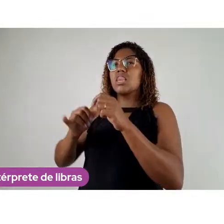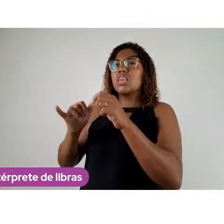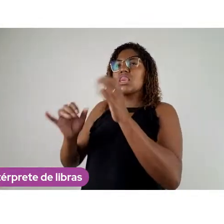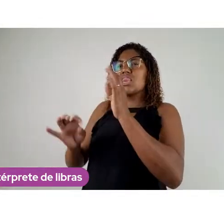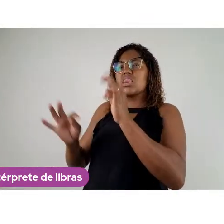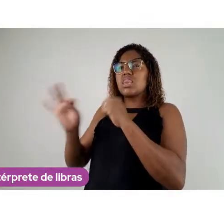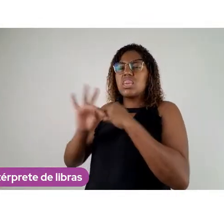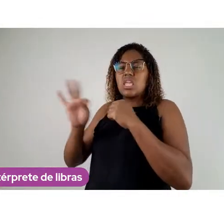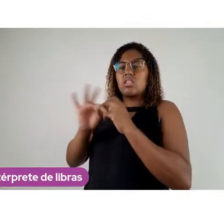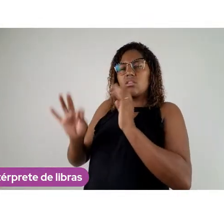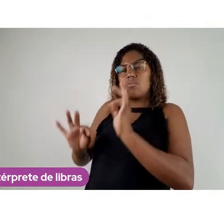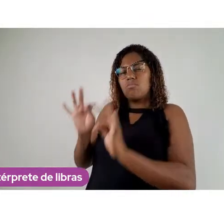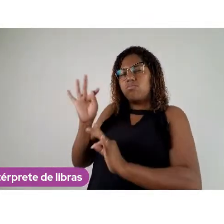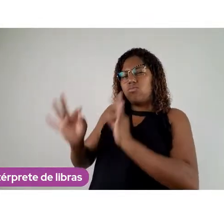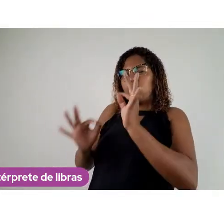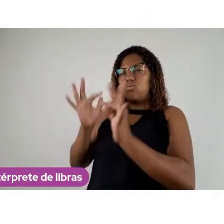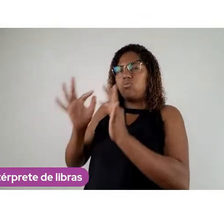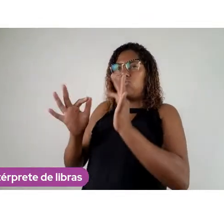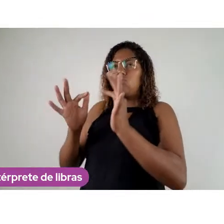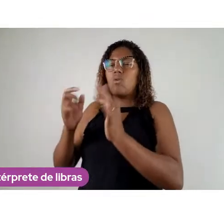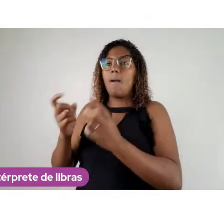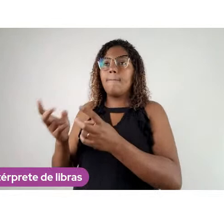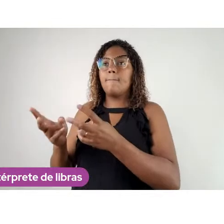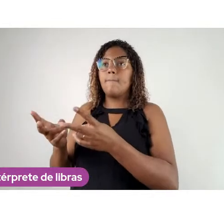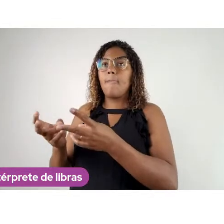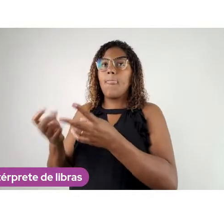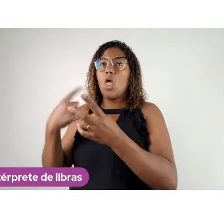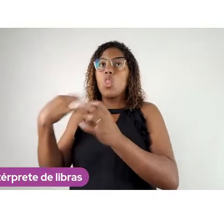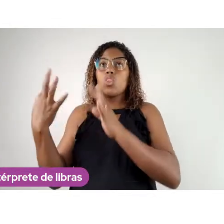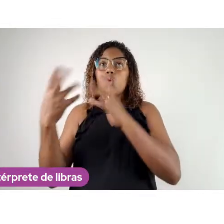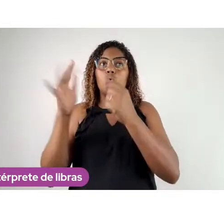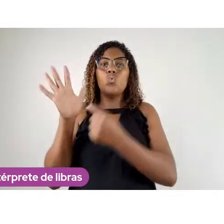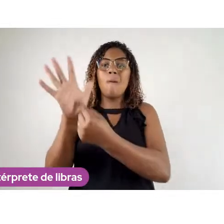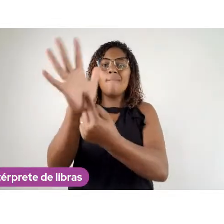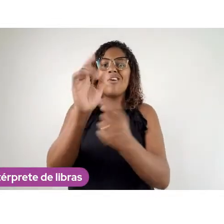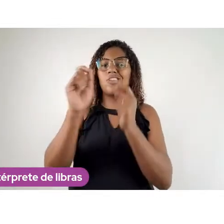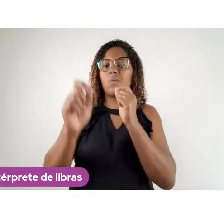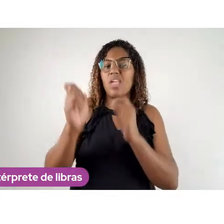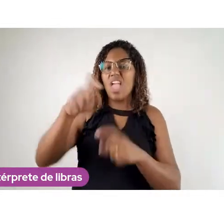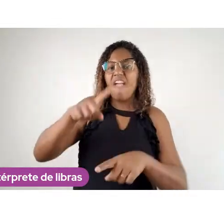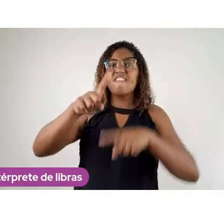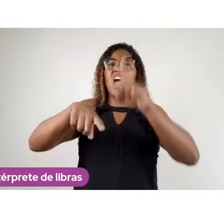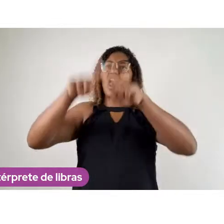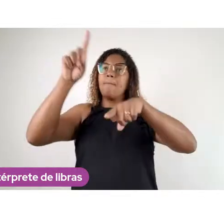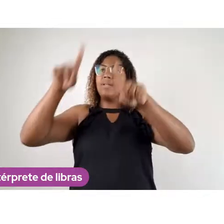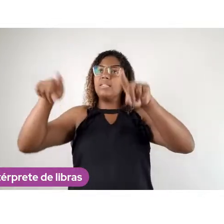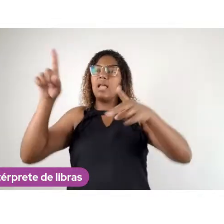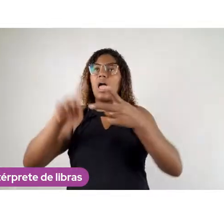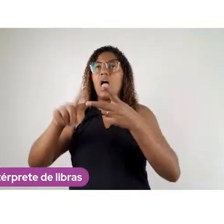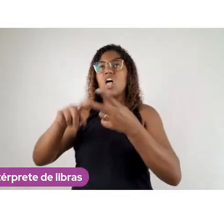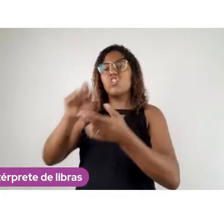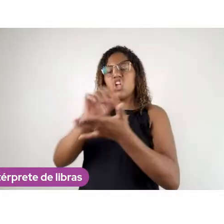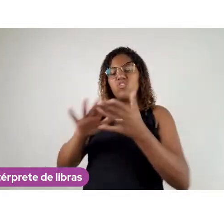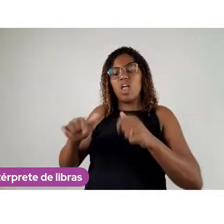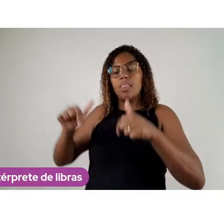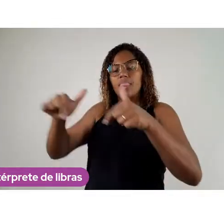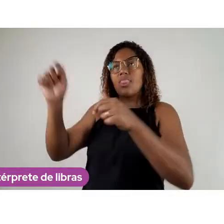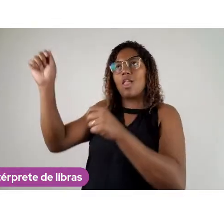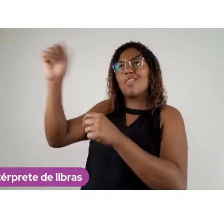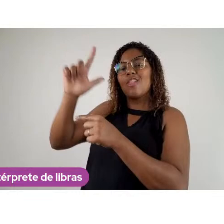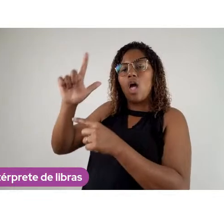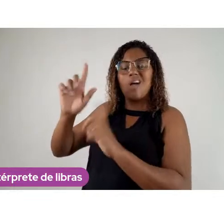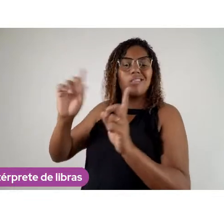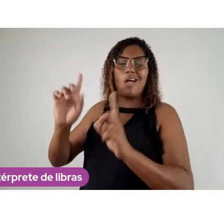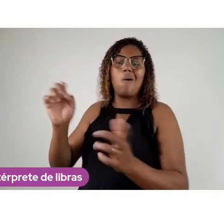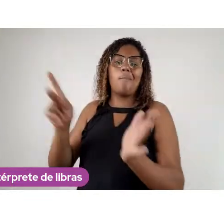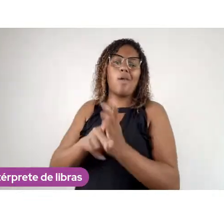todas apontam que o que a gente vê hoje não é variabilidade, não é atividade solar, é ação do